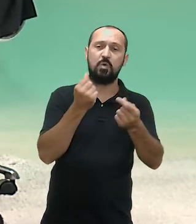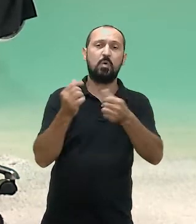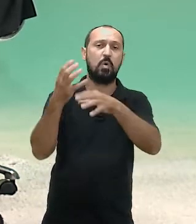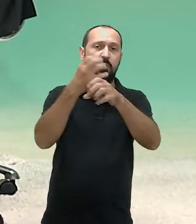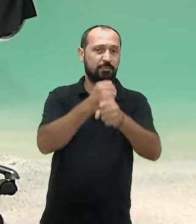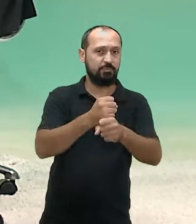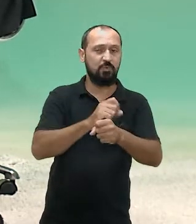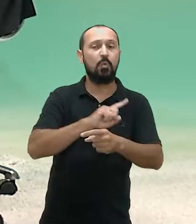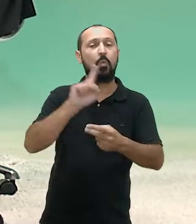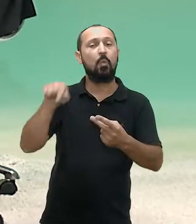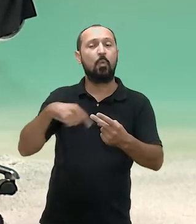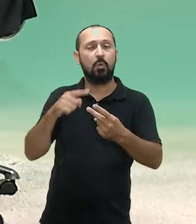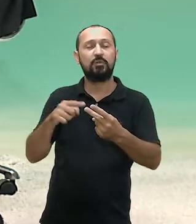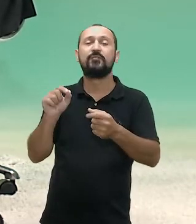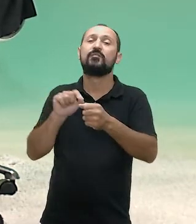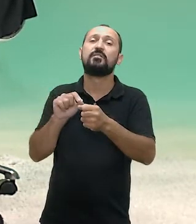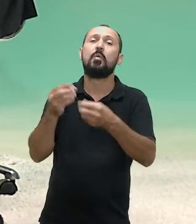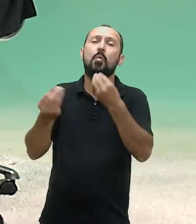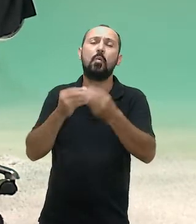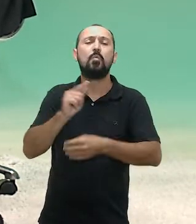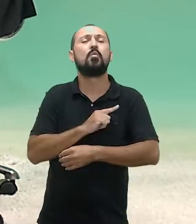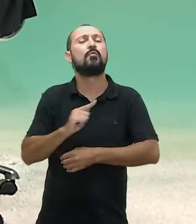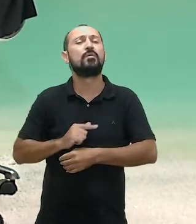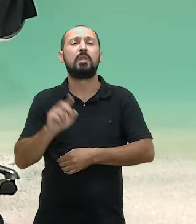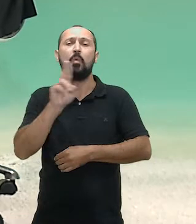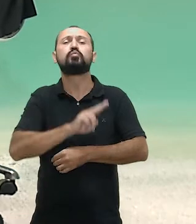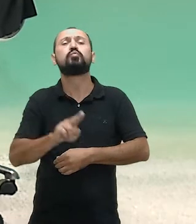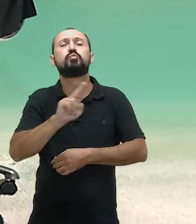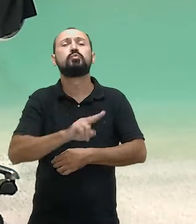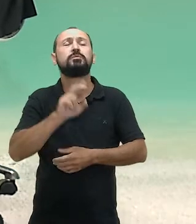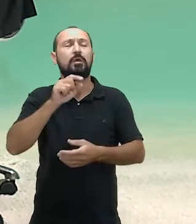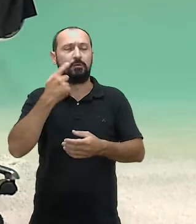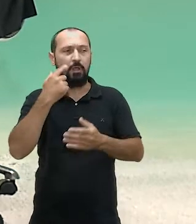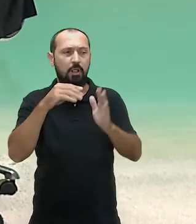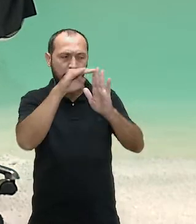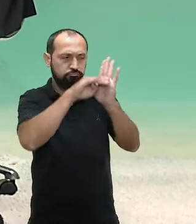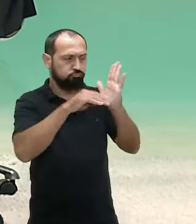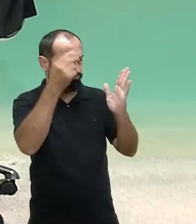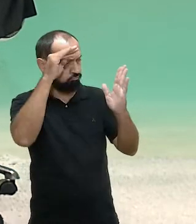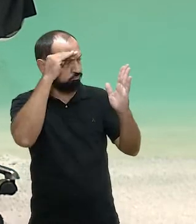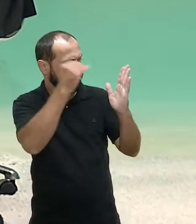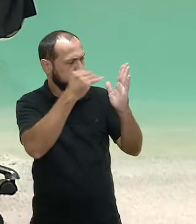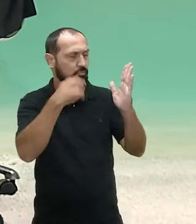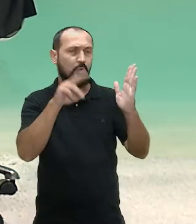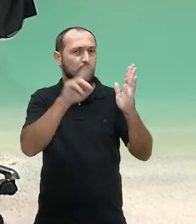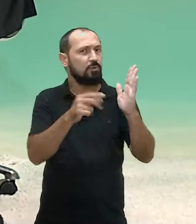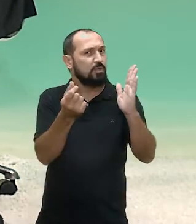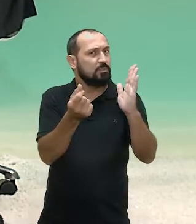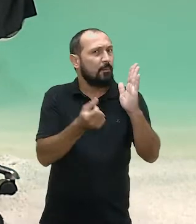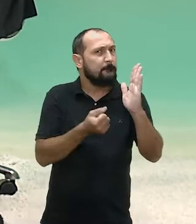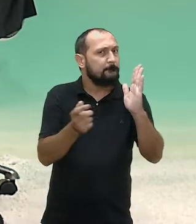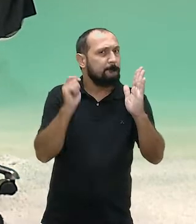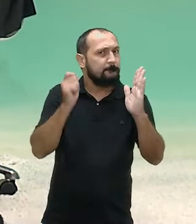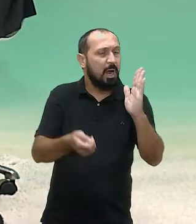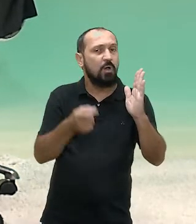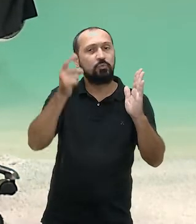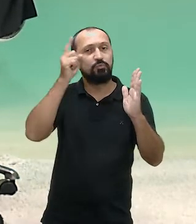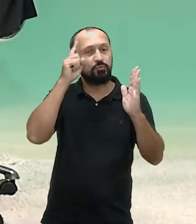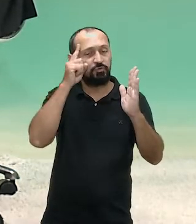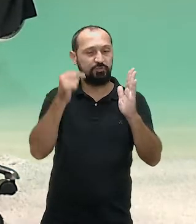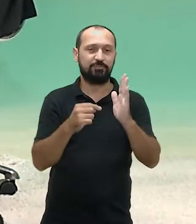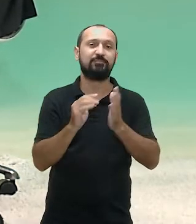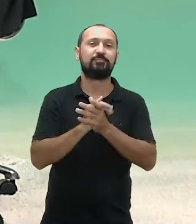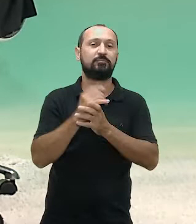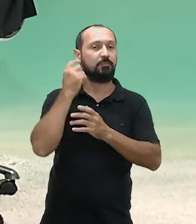a outra é a execução. Como o governador, como ele está realizando a aplicação dessas verbas. É o dia a dia, vamos dizer